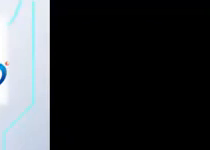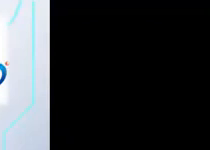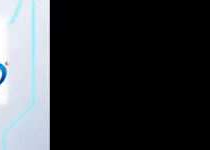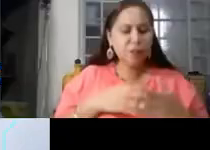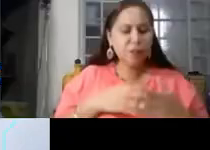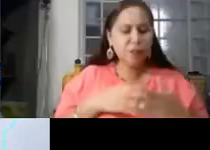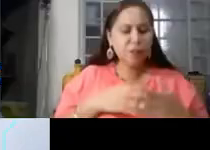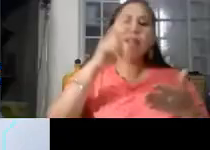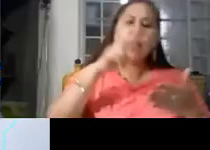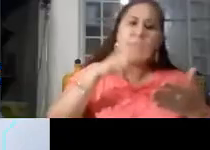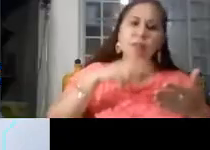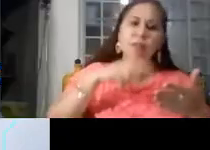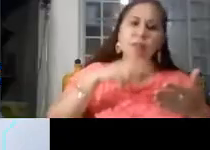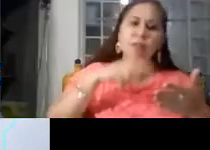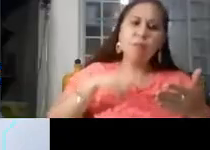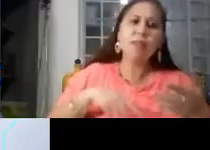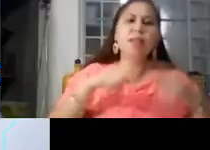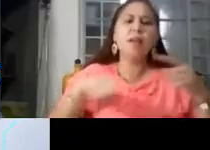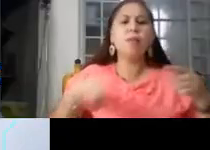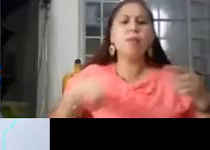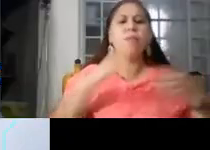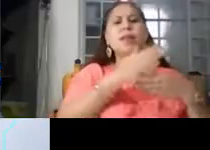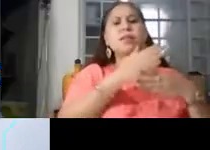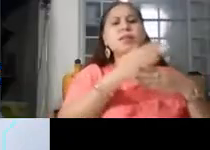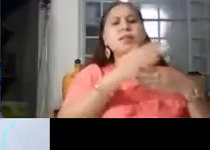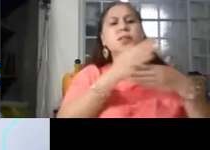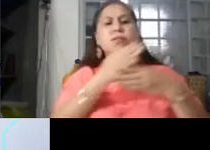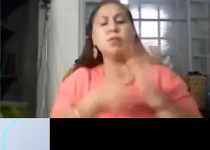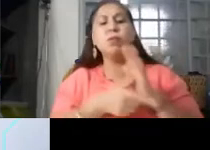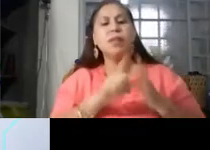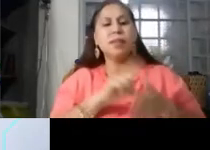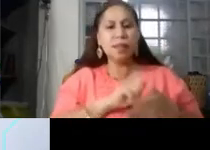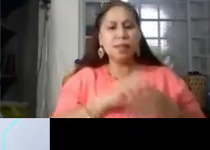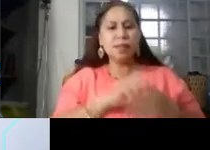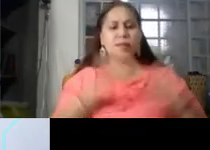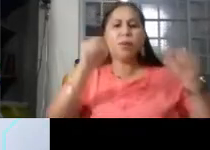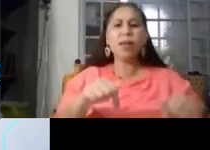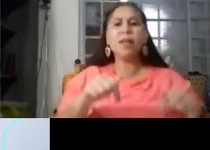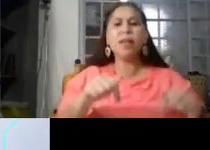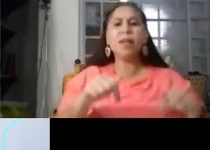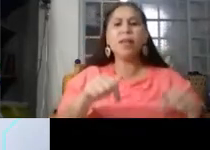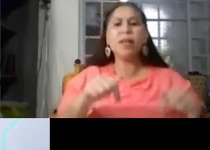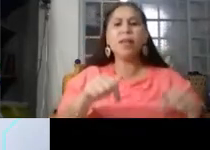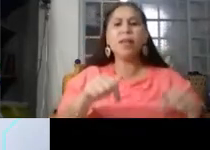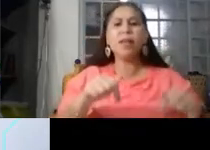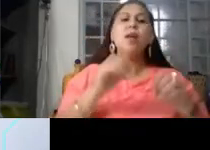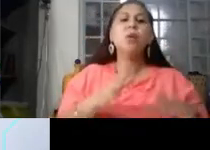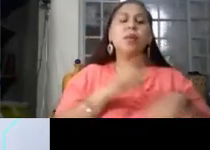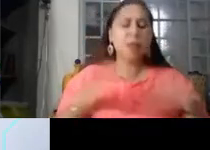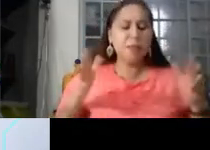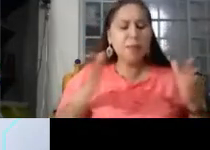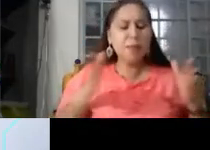a vocês que leiam o material, que assistam o vídeo com antecedência, porque aqui na aula o tempo